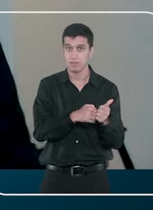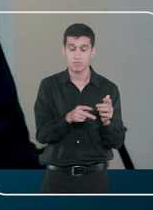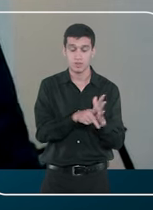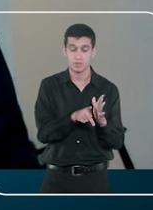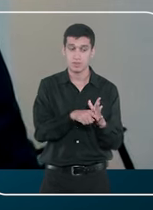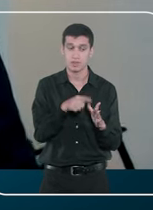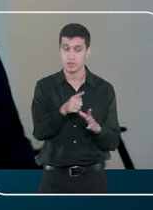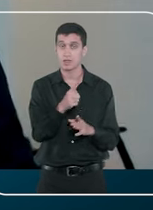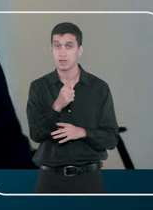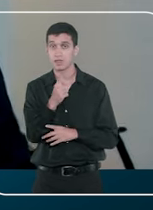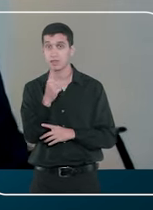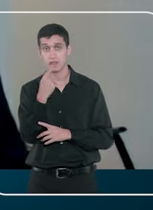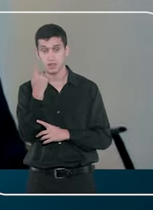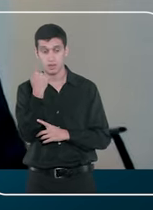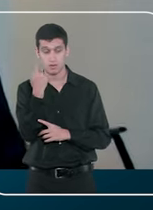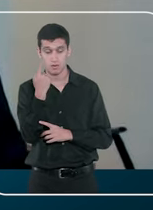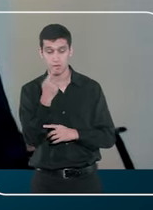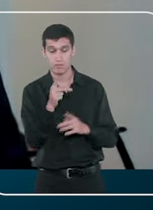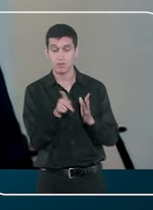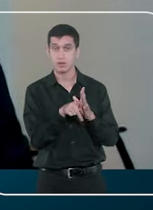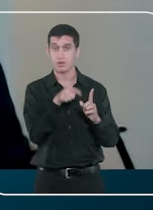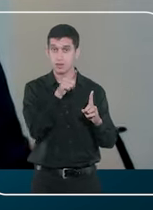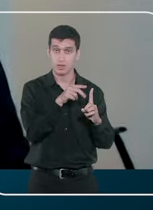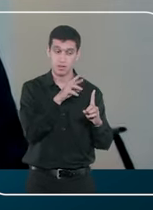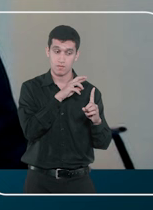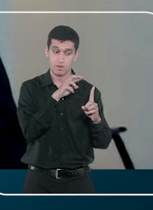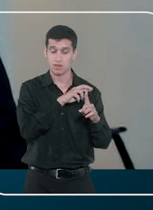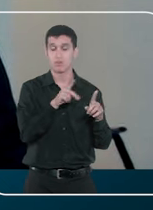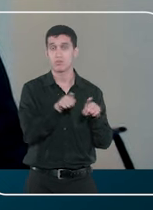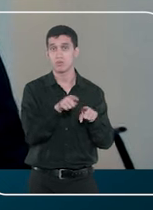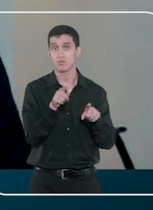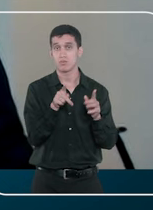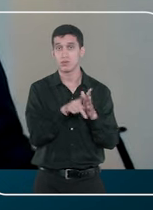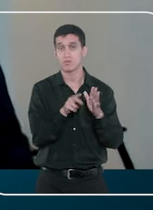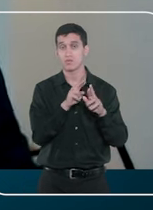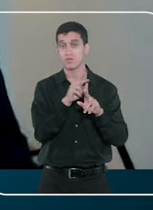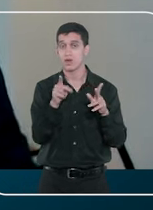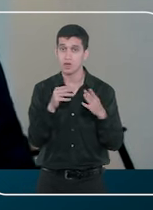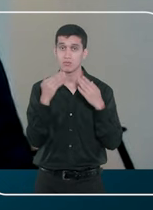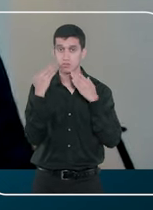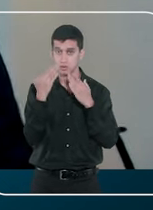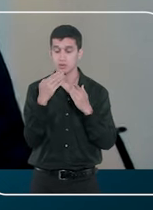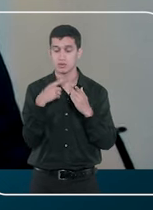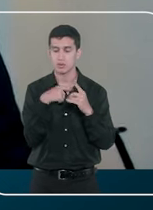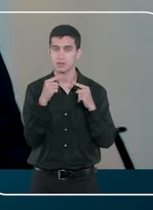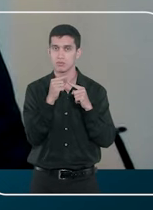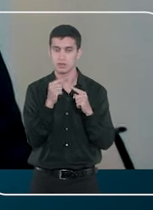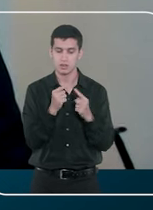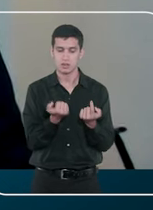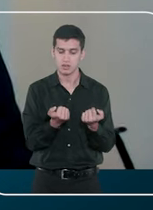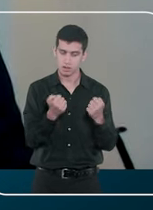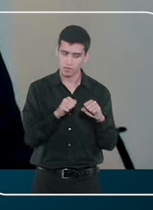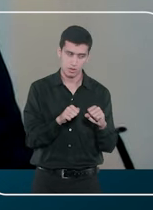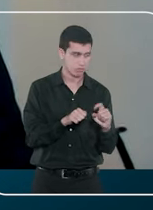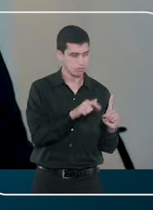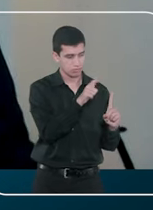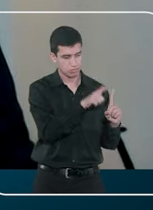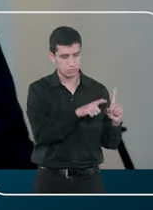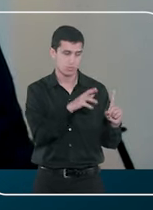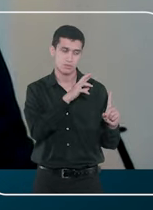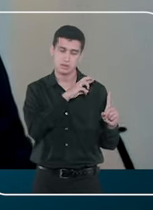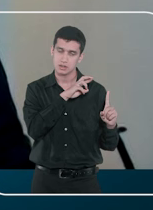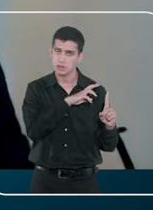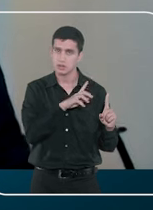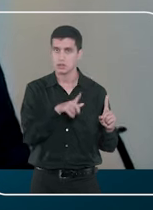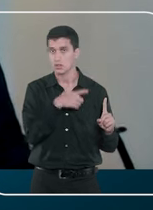investigado em relação àqueles elementos probatórios, investigatórios, que digam respeito à defesa desse investigado.